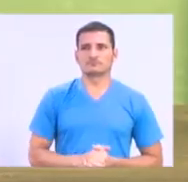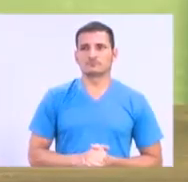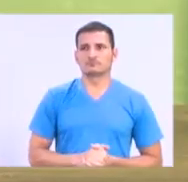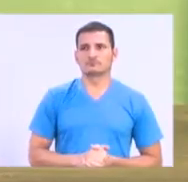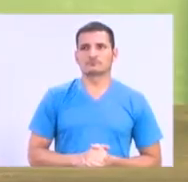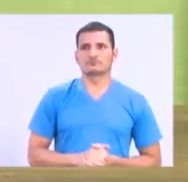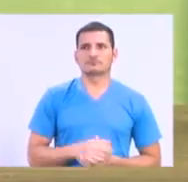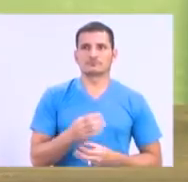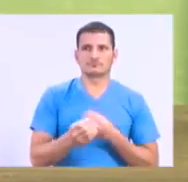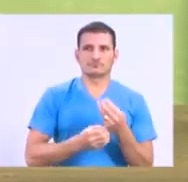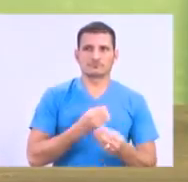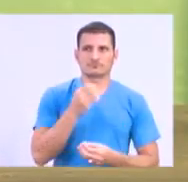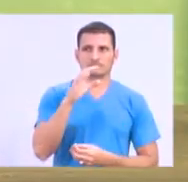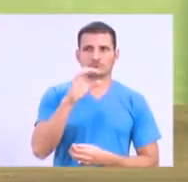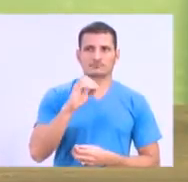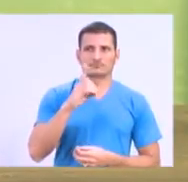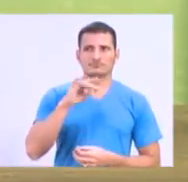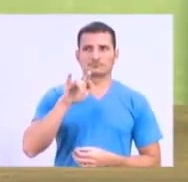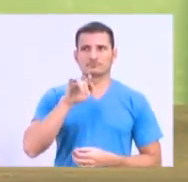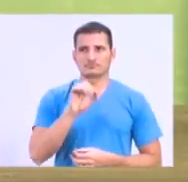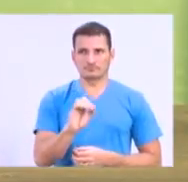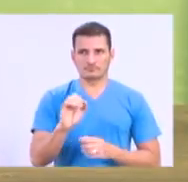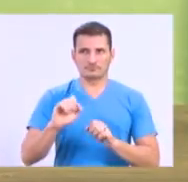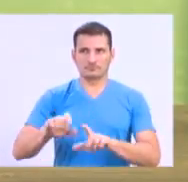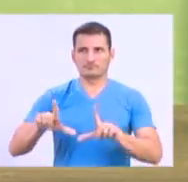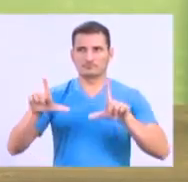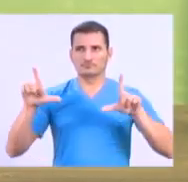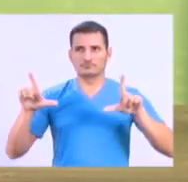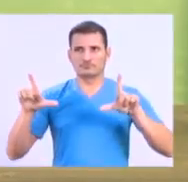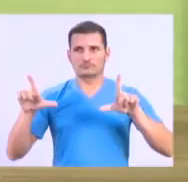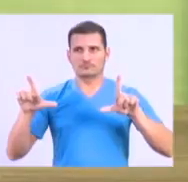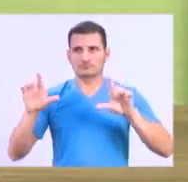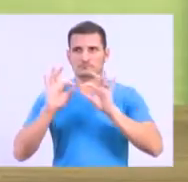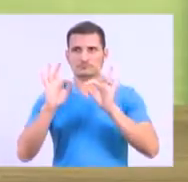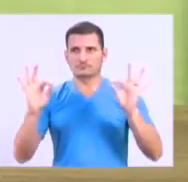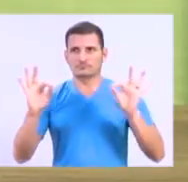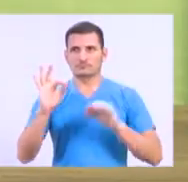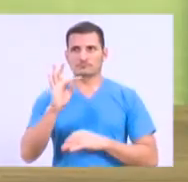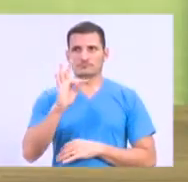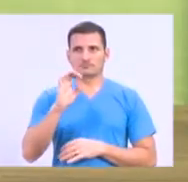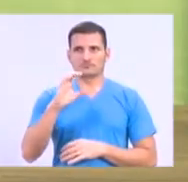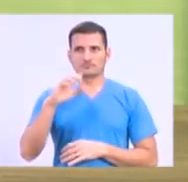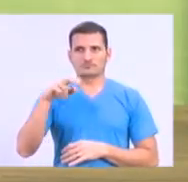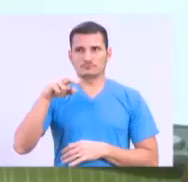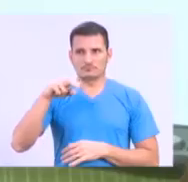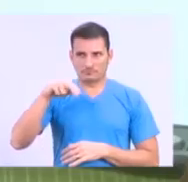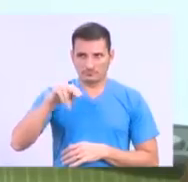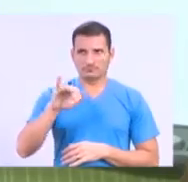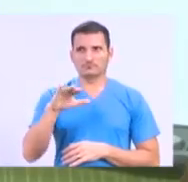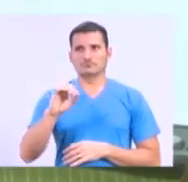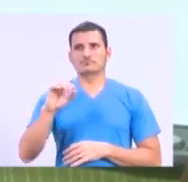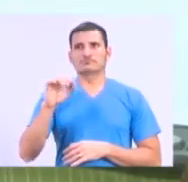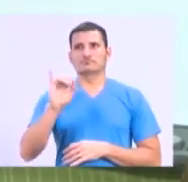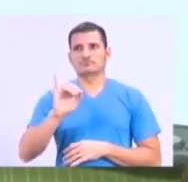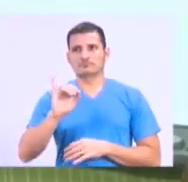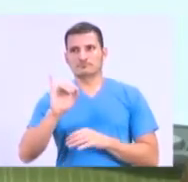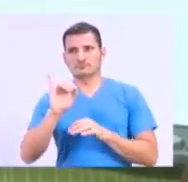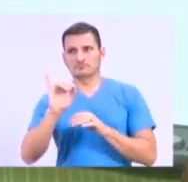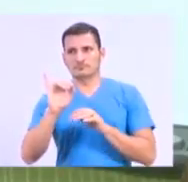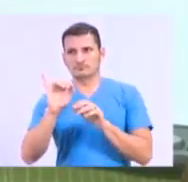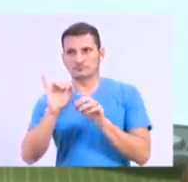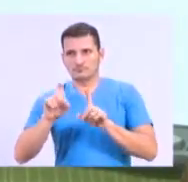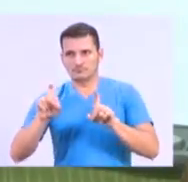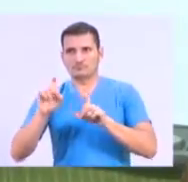o código para imprimir na tela a mensagem técnico em informática para a internet? Bom, então aí nós começamos a